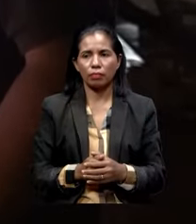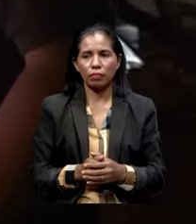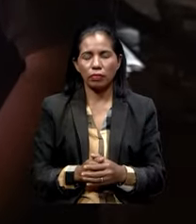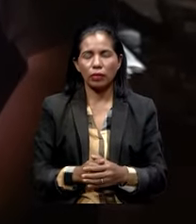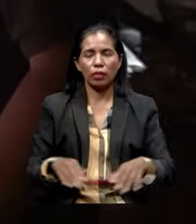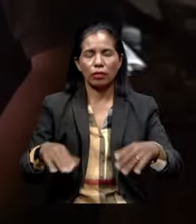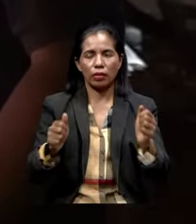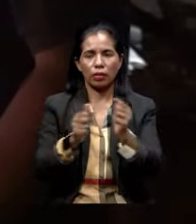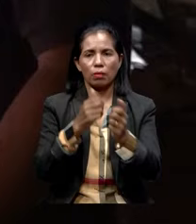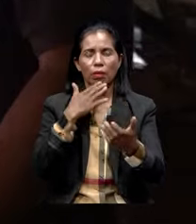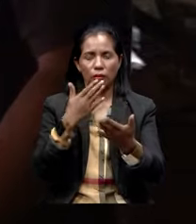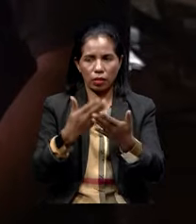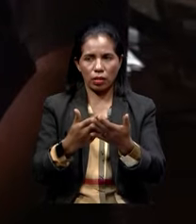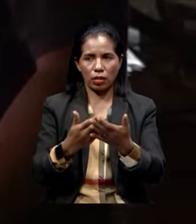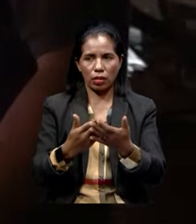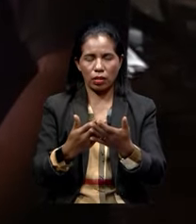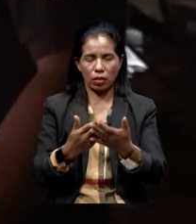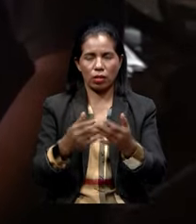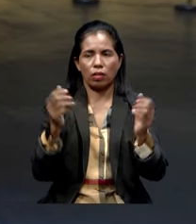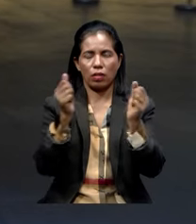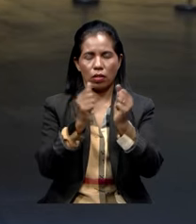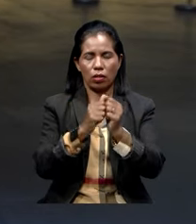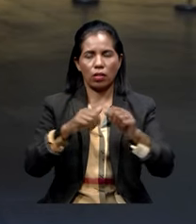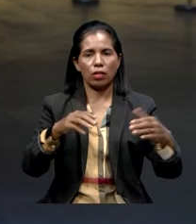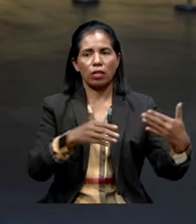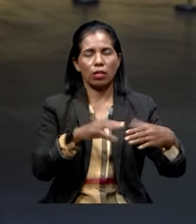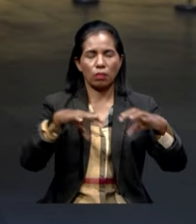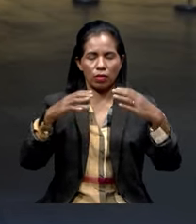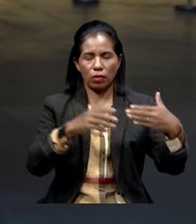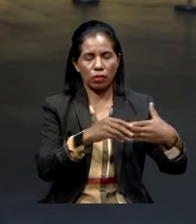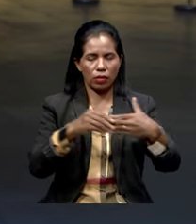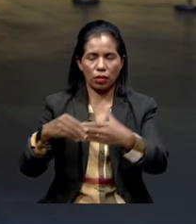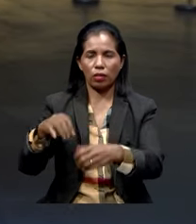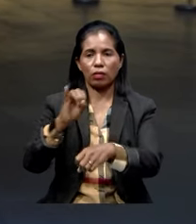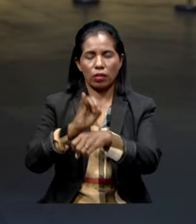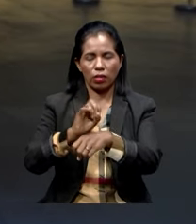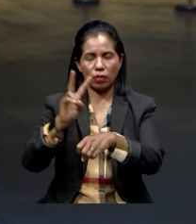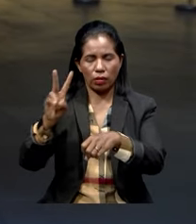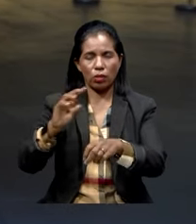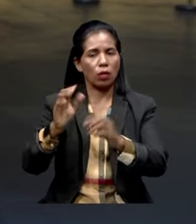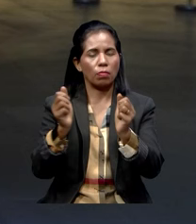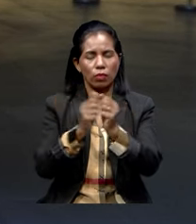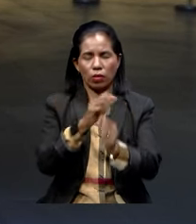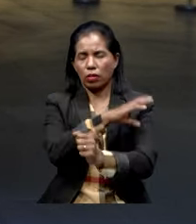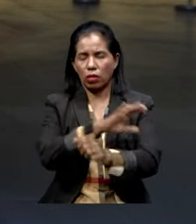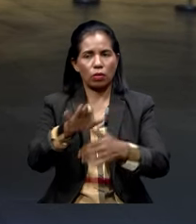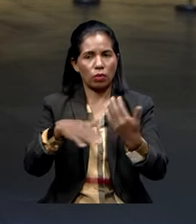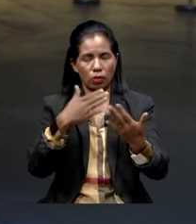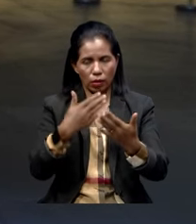coopera diálogos com a comissão organizadora, o Vaticano, a parte de segurança, a parte competente,